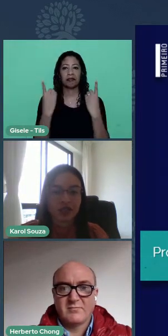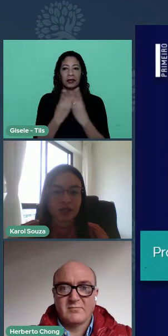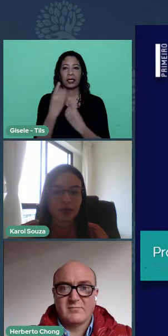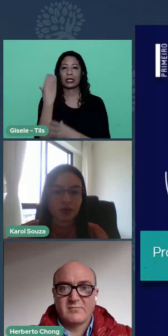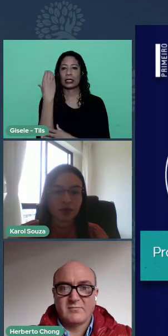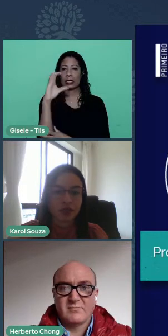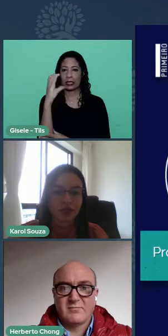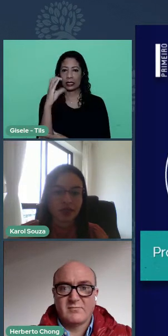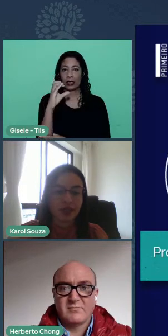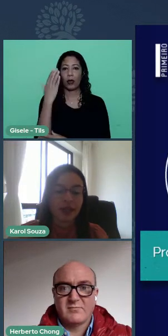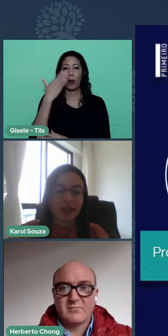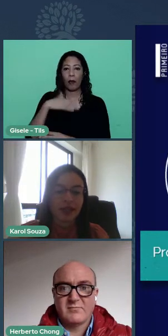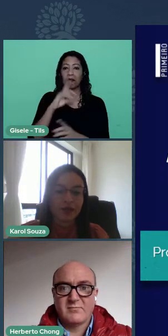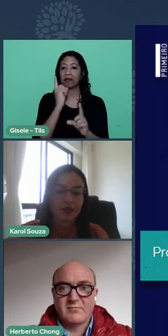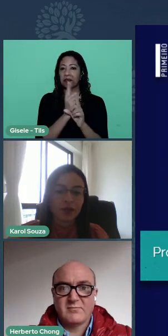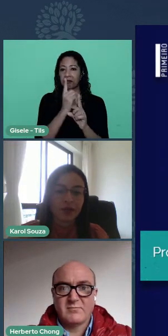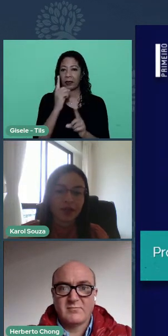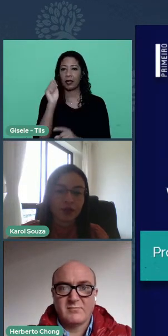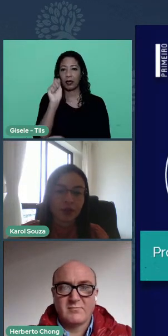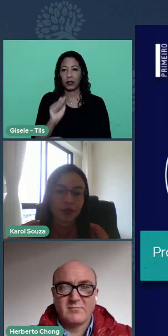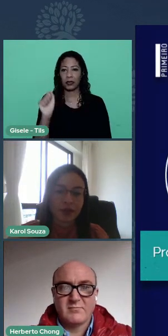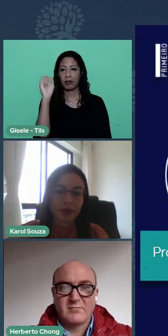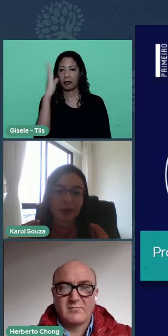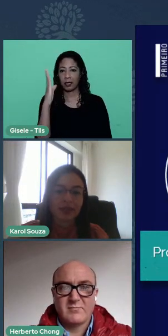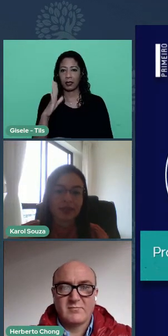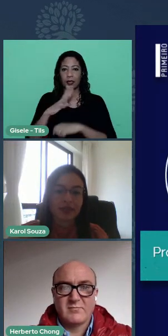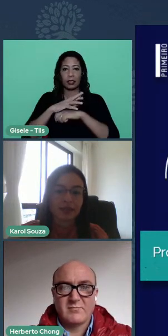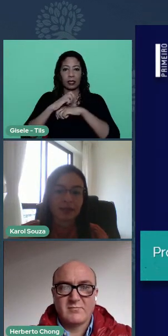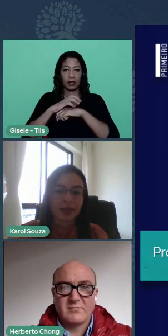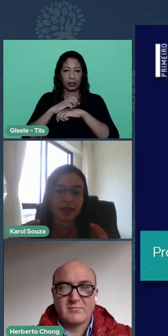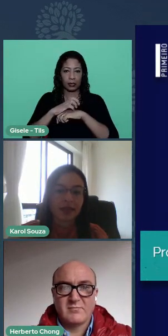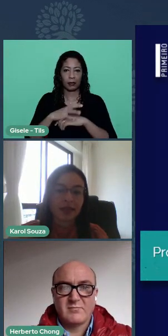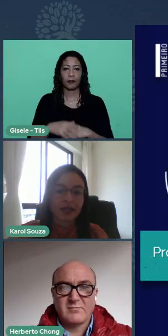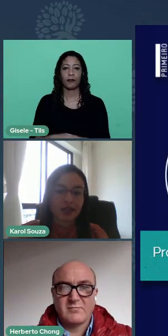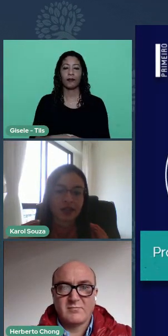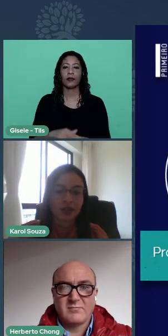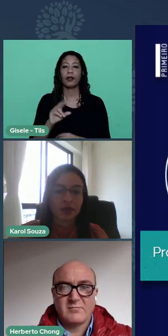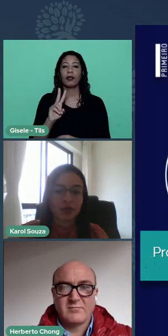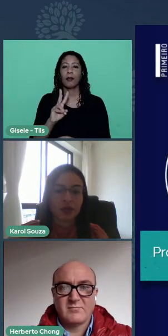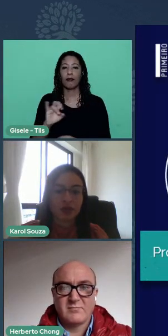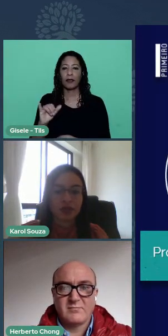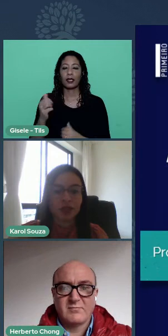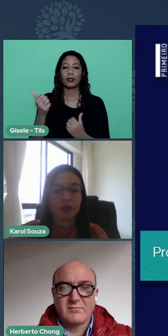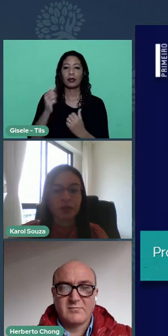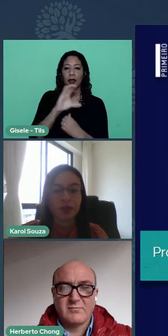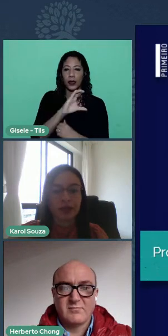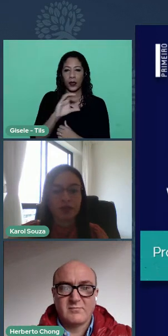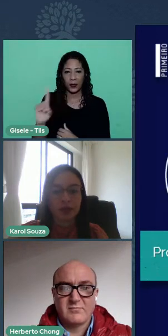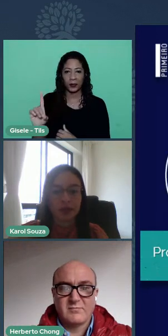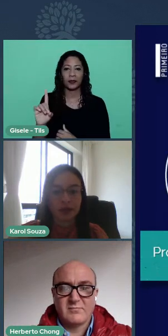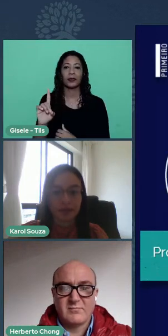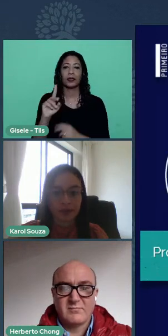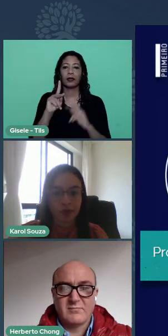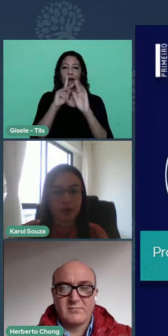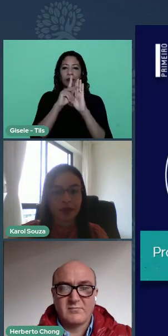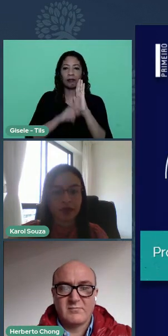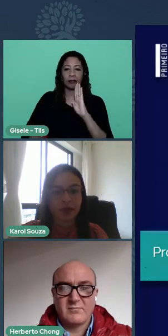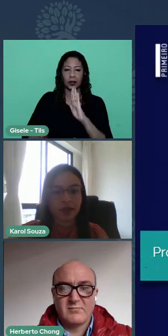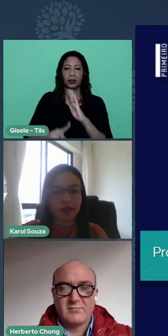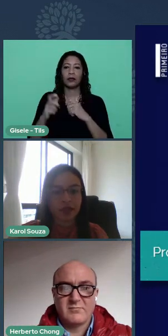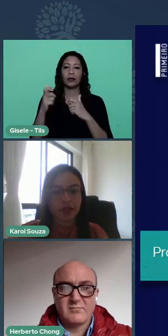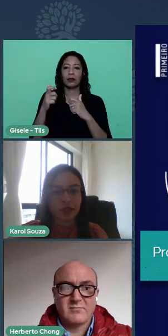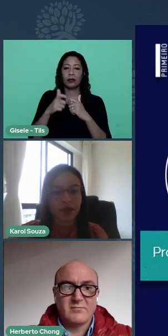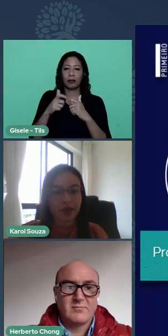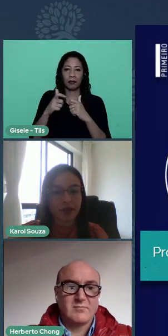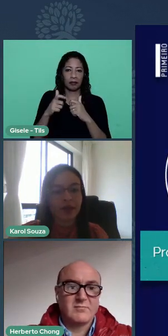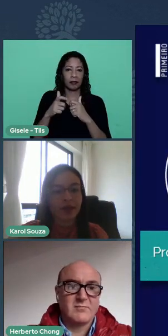de Alergia e Imunologia e vice-coordenador do Programa de Residência Médica em Alergia e Imunologia do Complexo Hospital